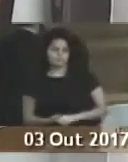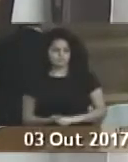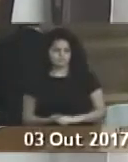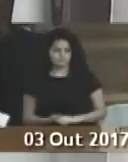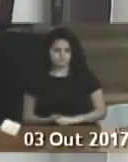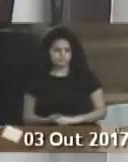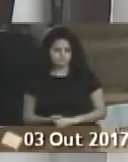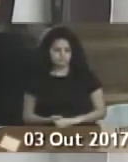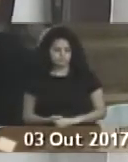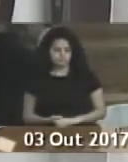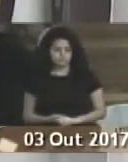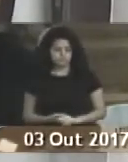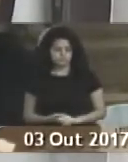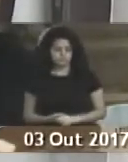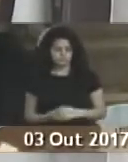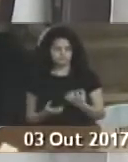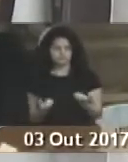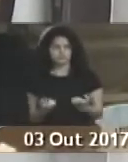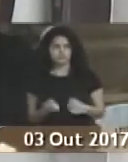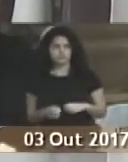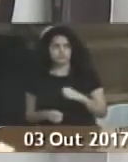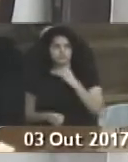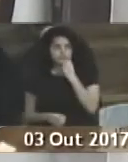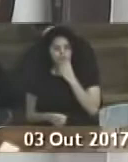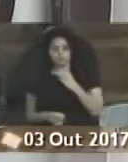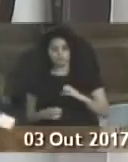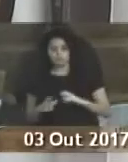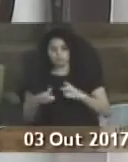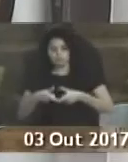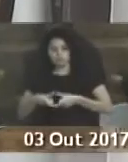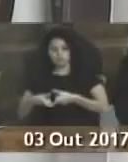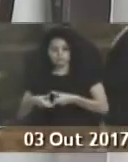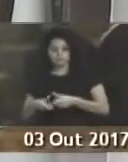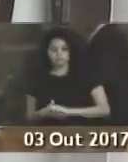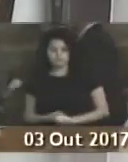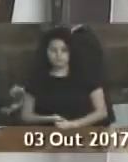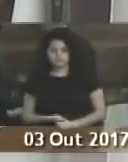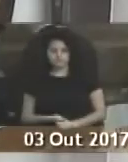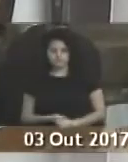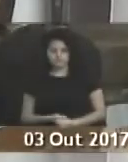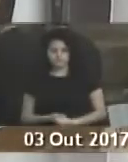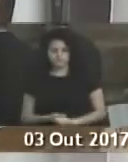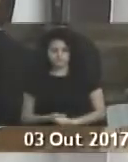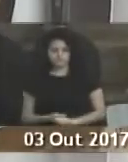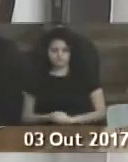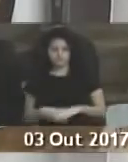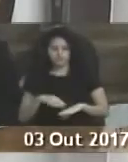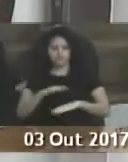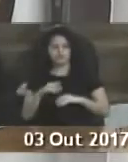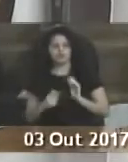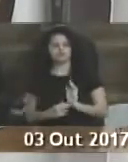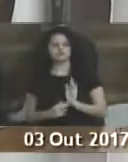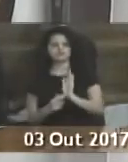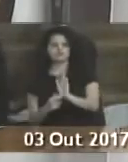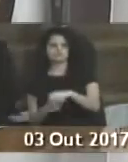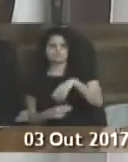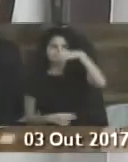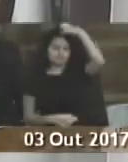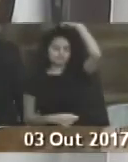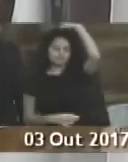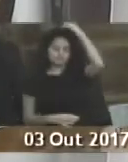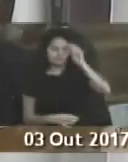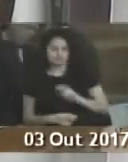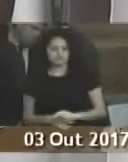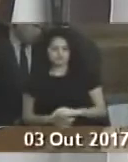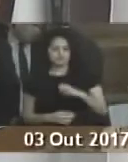tentar galgar uma boa colocação na sua categoria. Assim, mais uma vez, ajuda a manter nossa cidade vista como